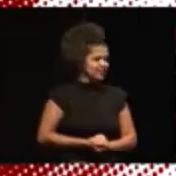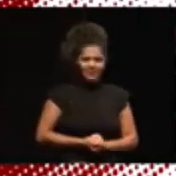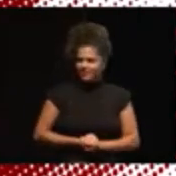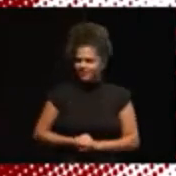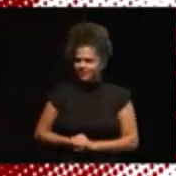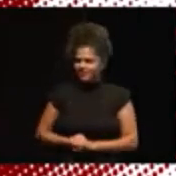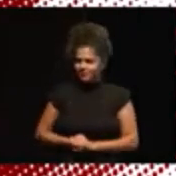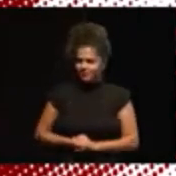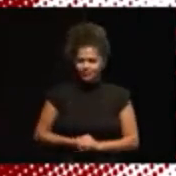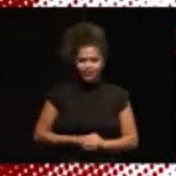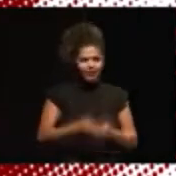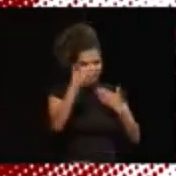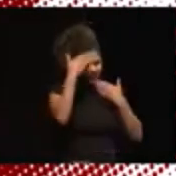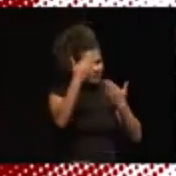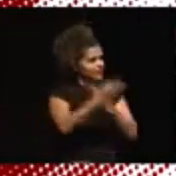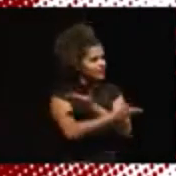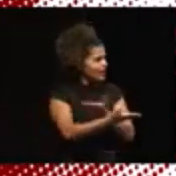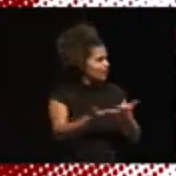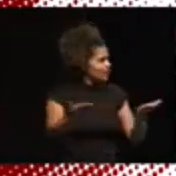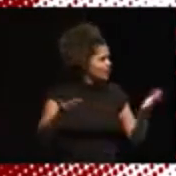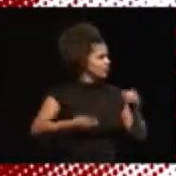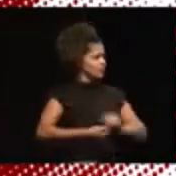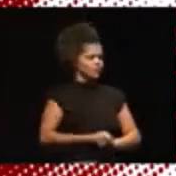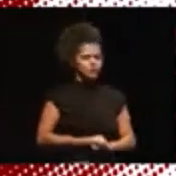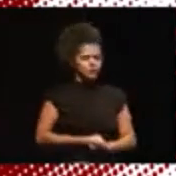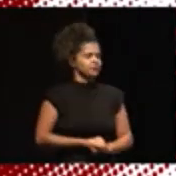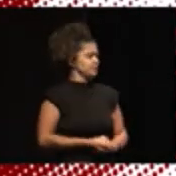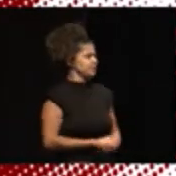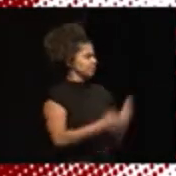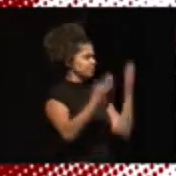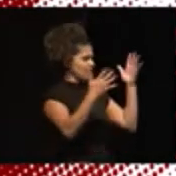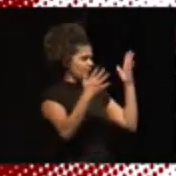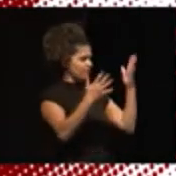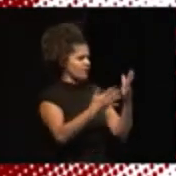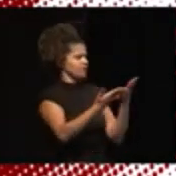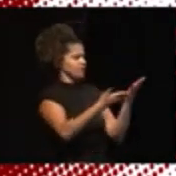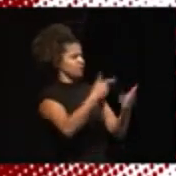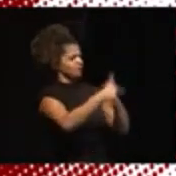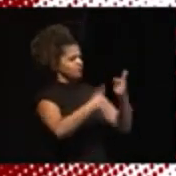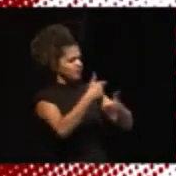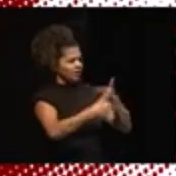Parabéns, Kátia. O seu trabalho é essencial.